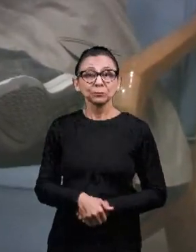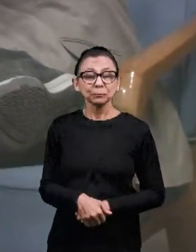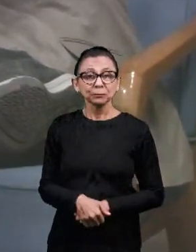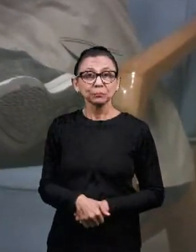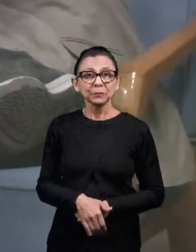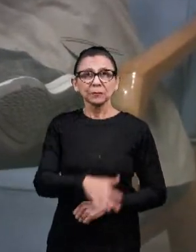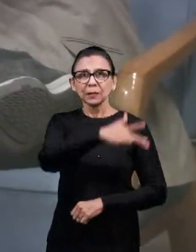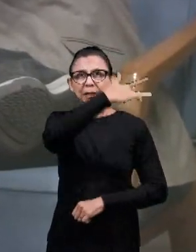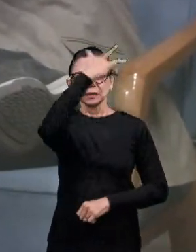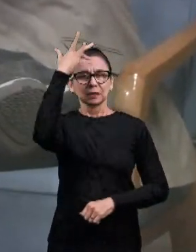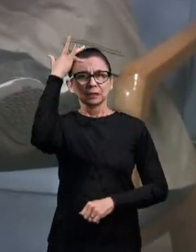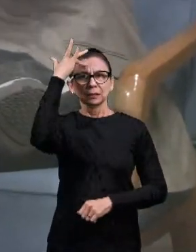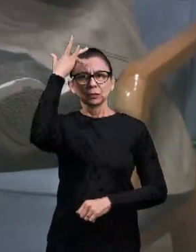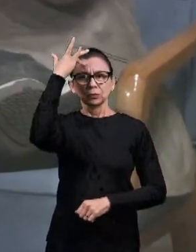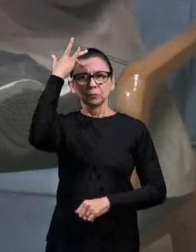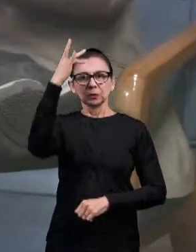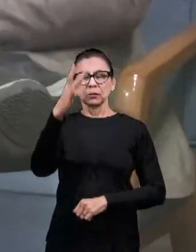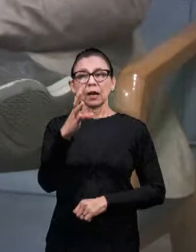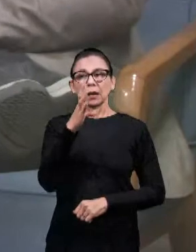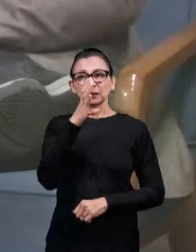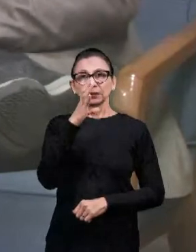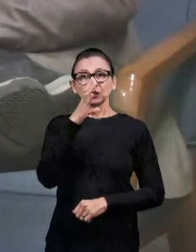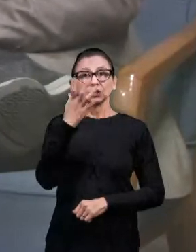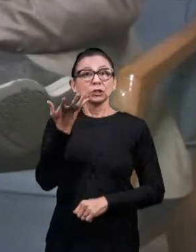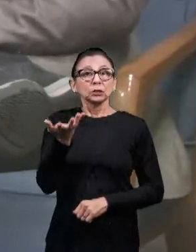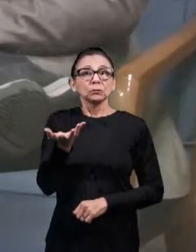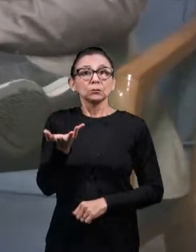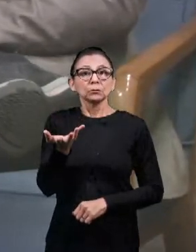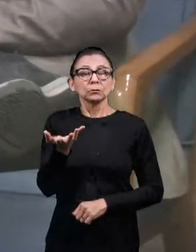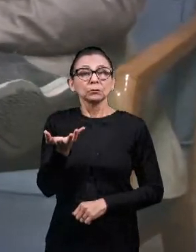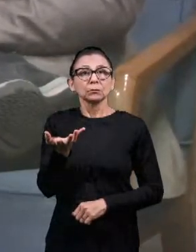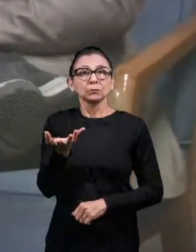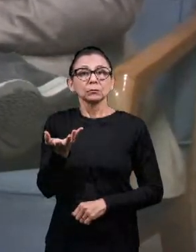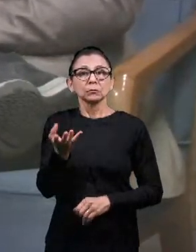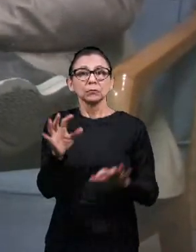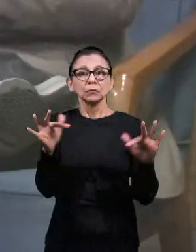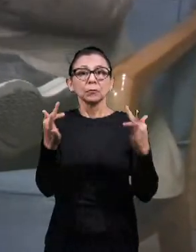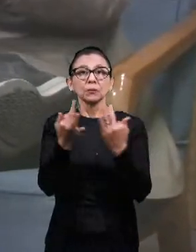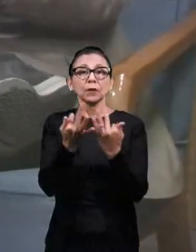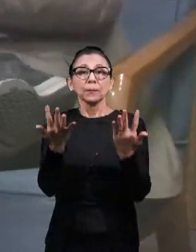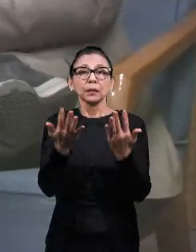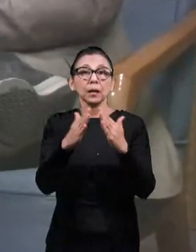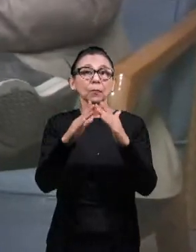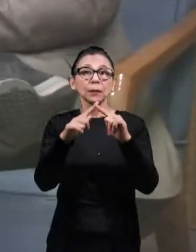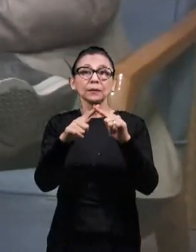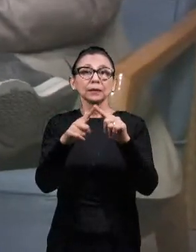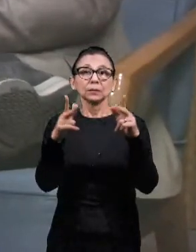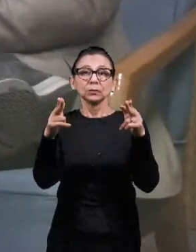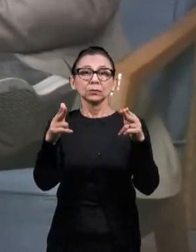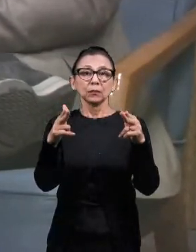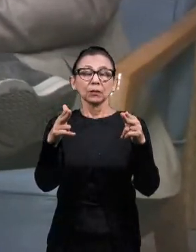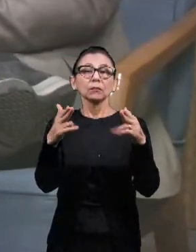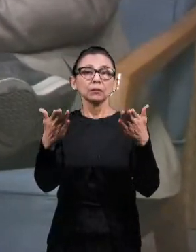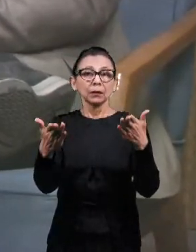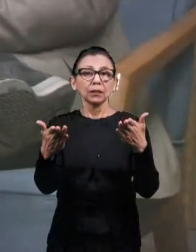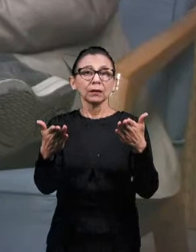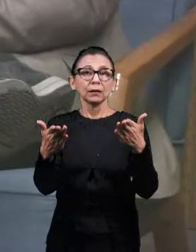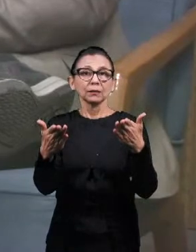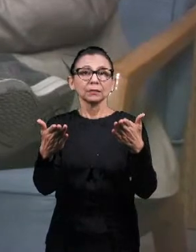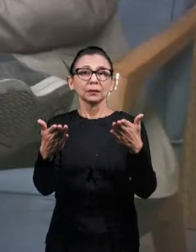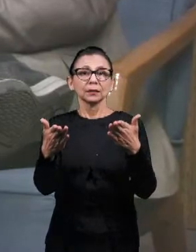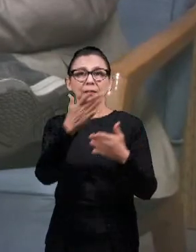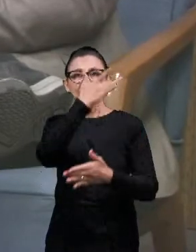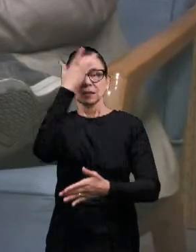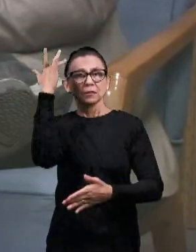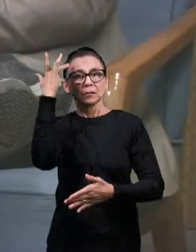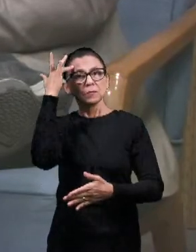conectados. Que podendo ter duas, três ou mais pessoas. Uma família. Uma família. Uma igreja, muitas vezes uma igreja ali, que as pessoas em